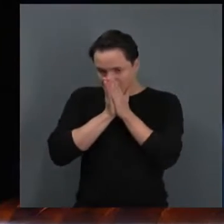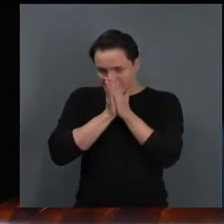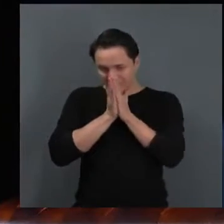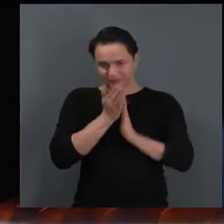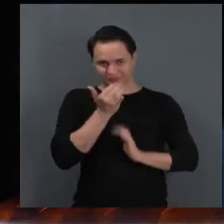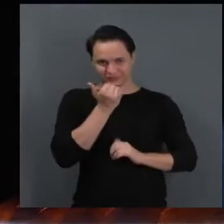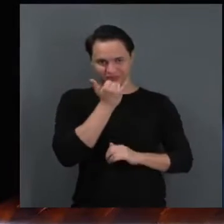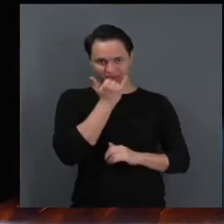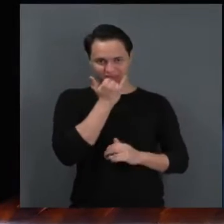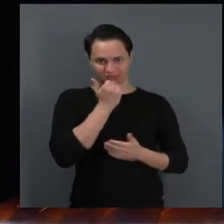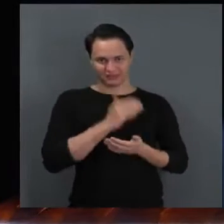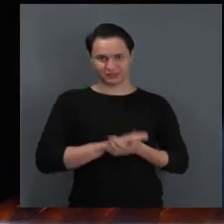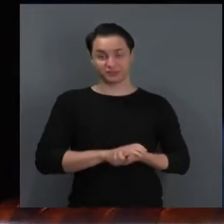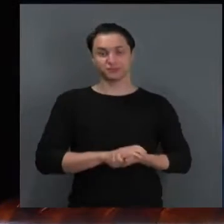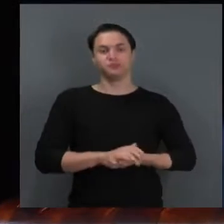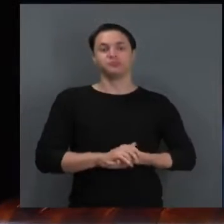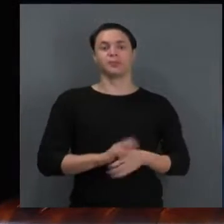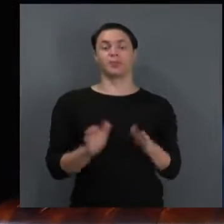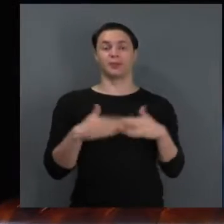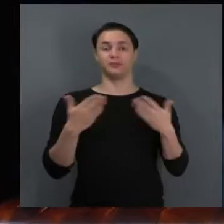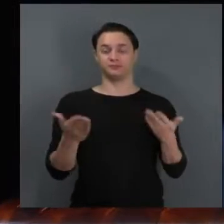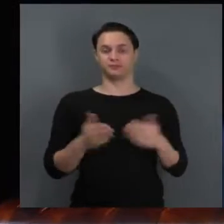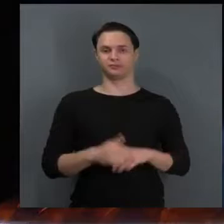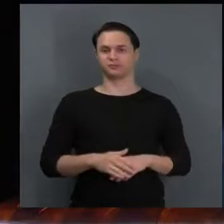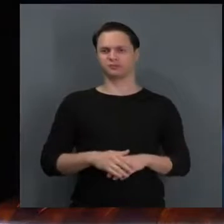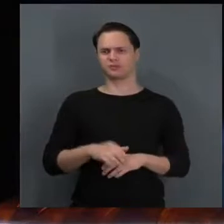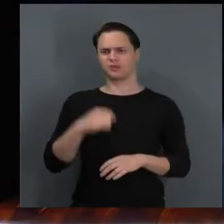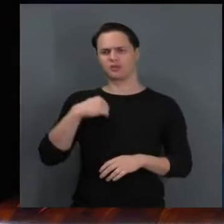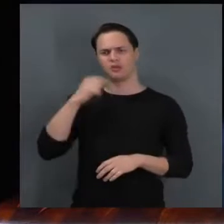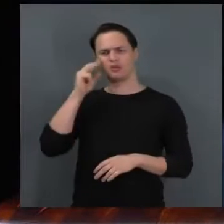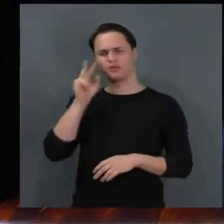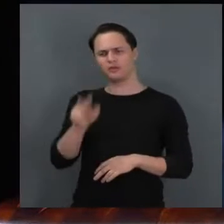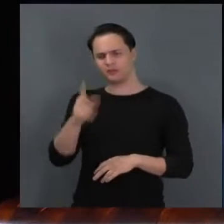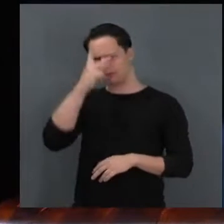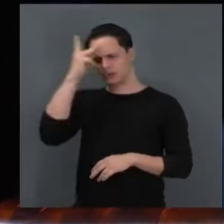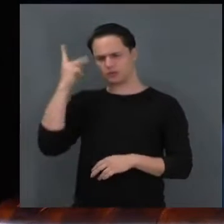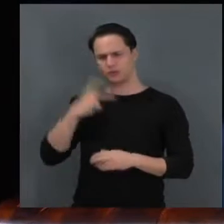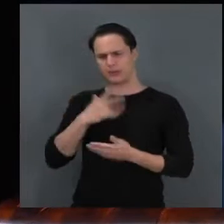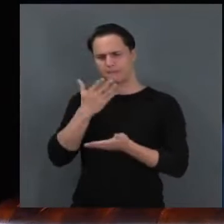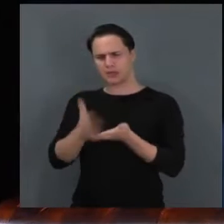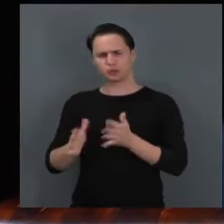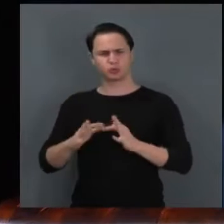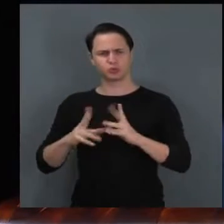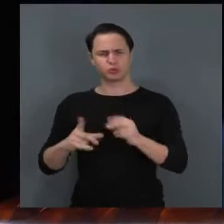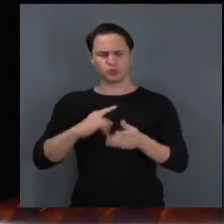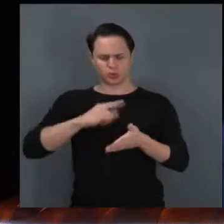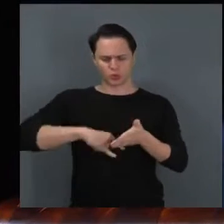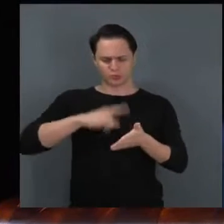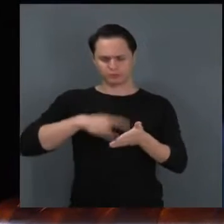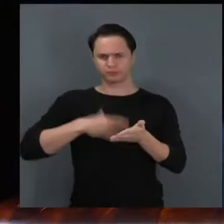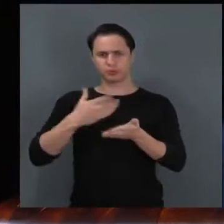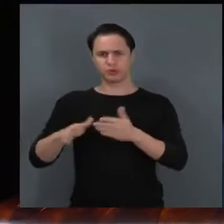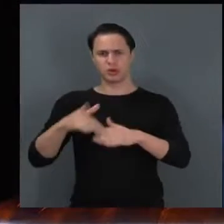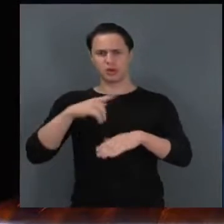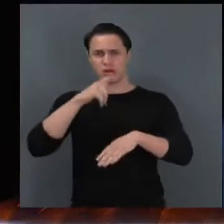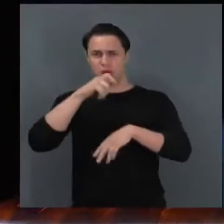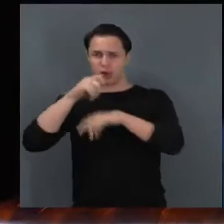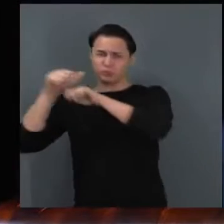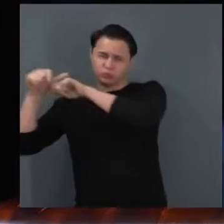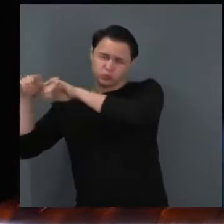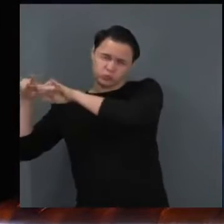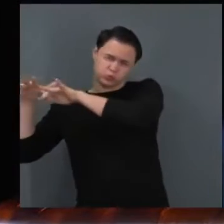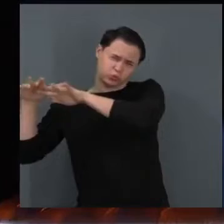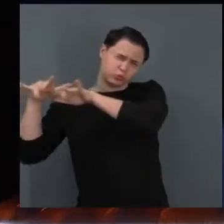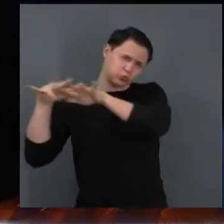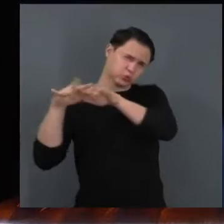assistindo-se assim as pessoas perderem tudo, até seus documentos. Que quando a água vem numa